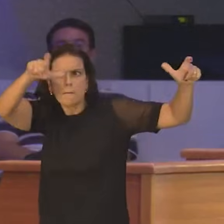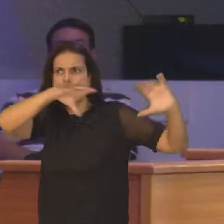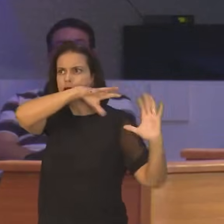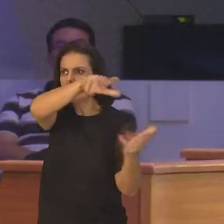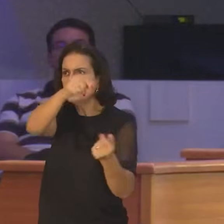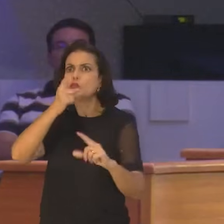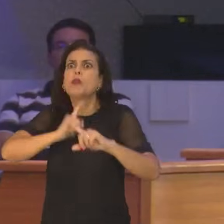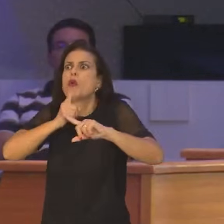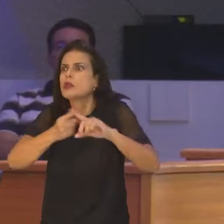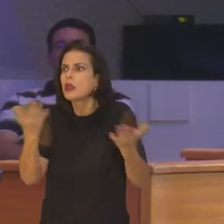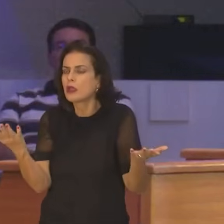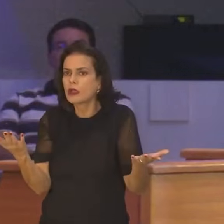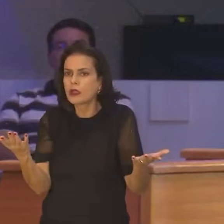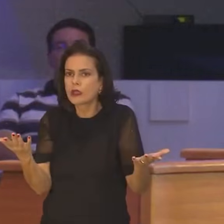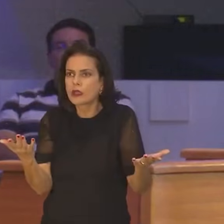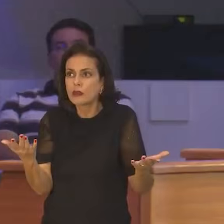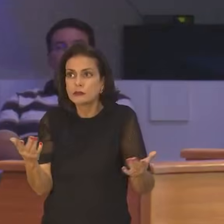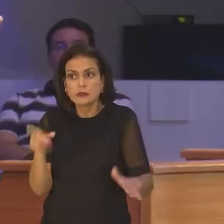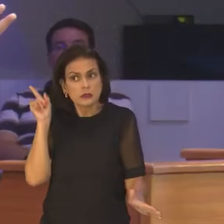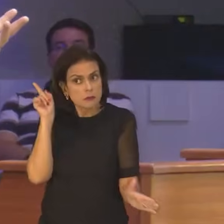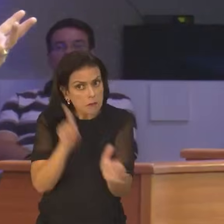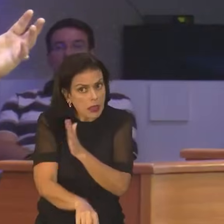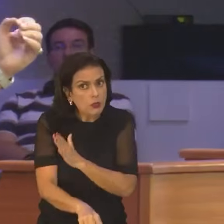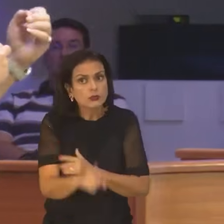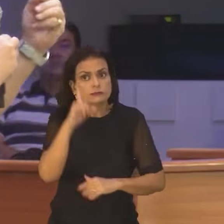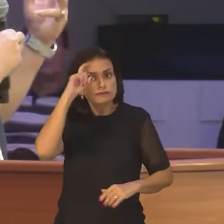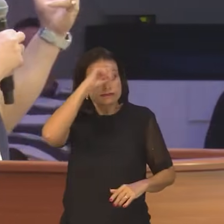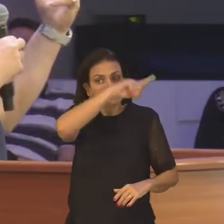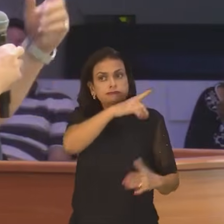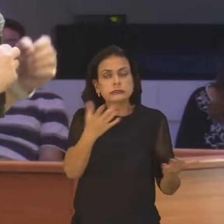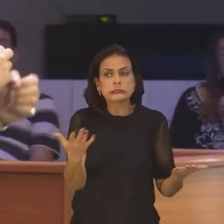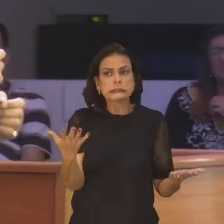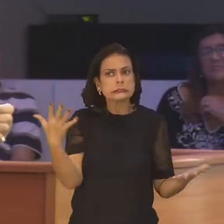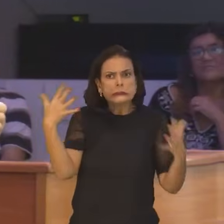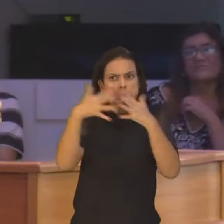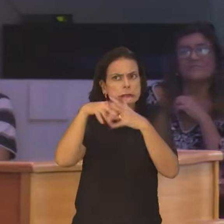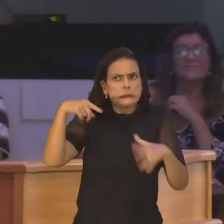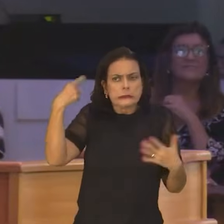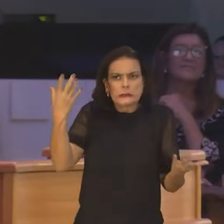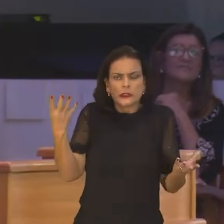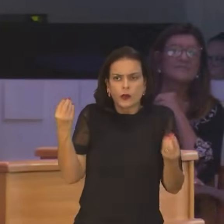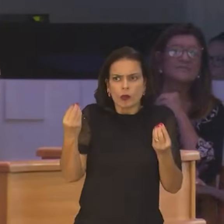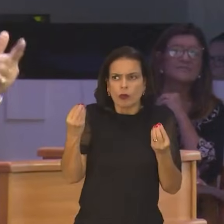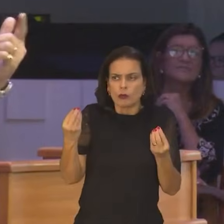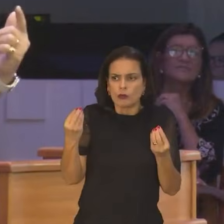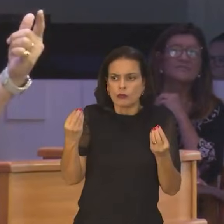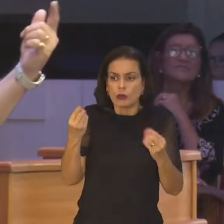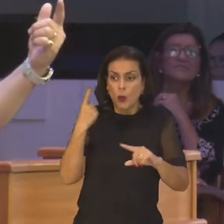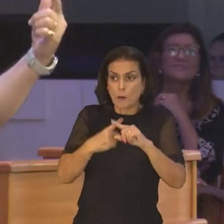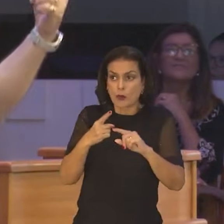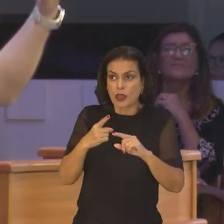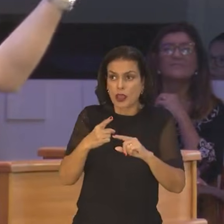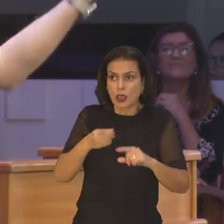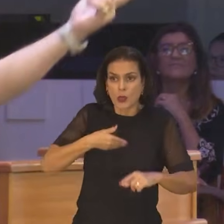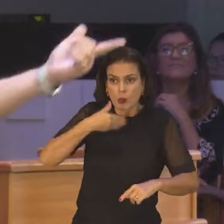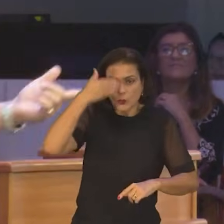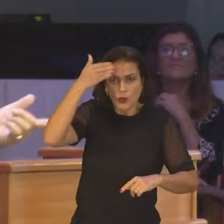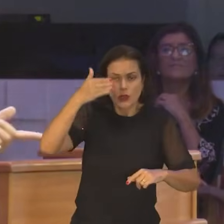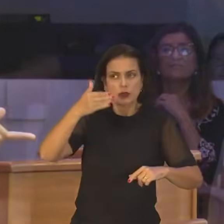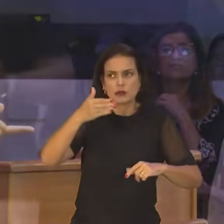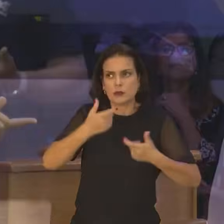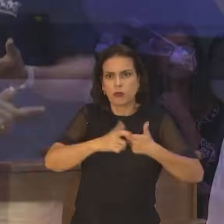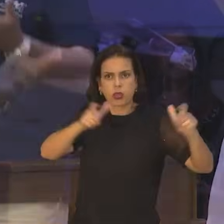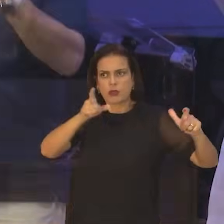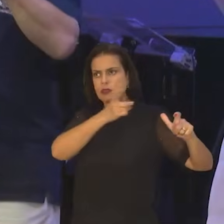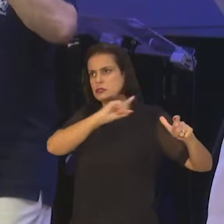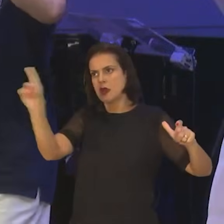mundo? É uma pergunta insensata. Porque o islamismo não está crescendo no